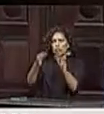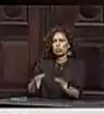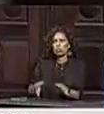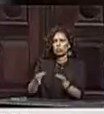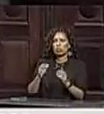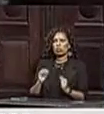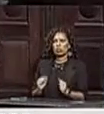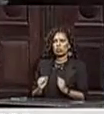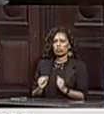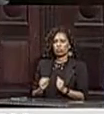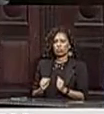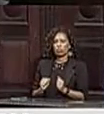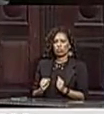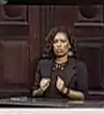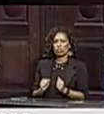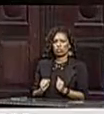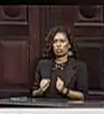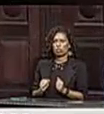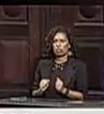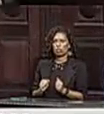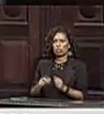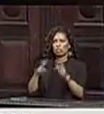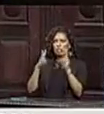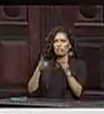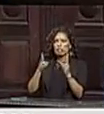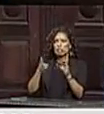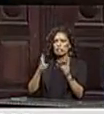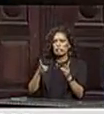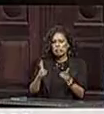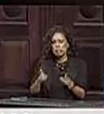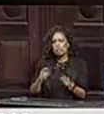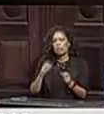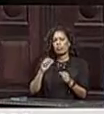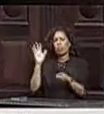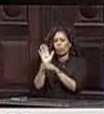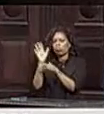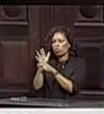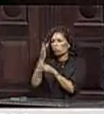todas as reivindicações de interesse da classe trabalhadora,